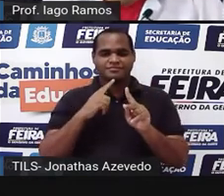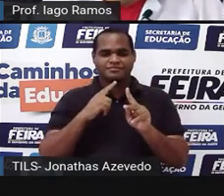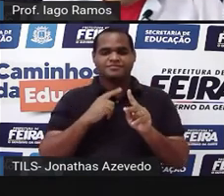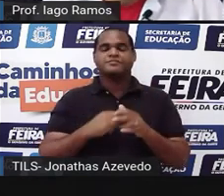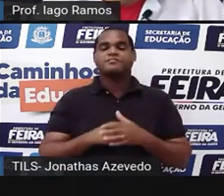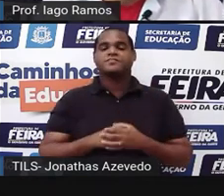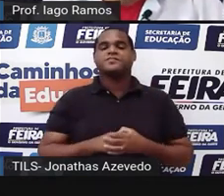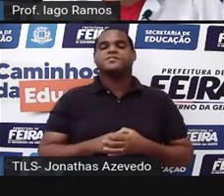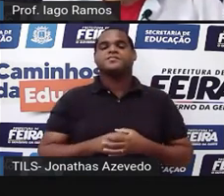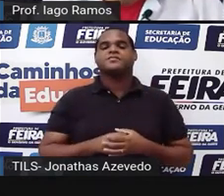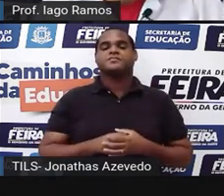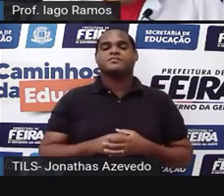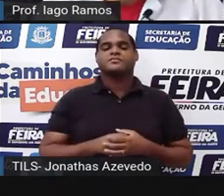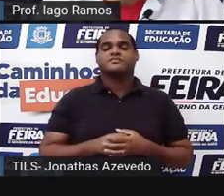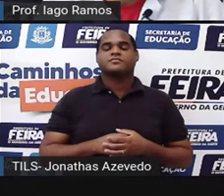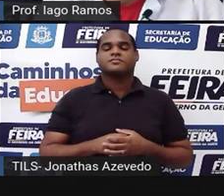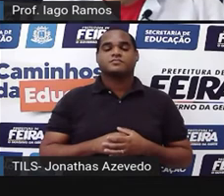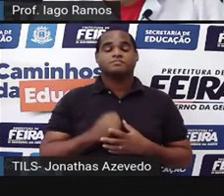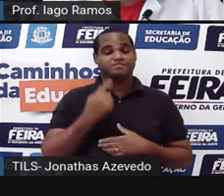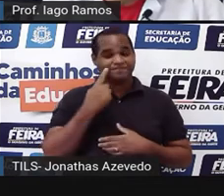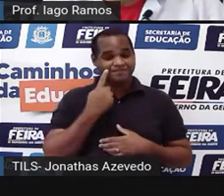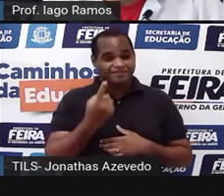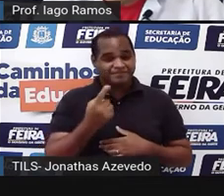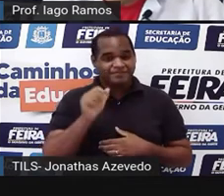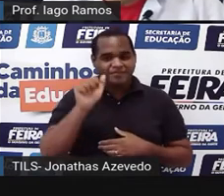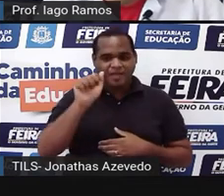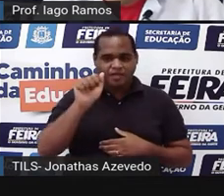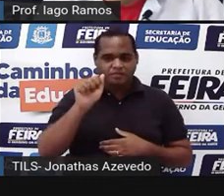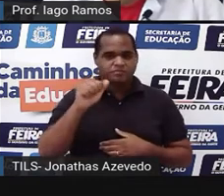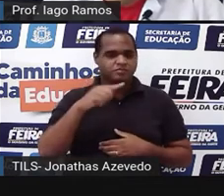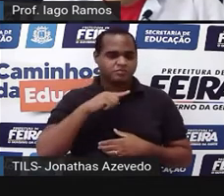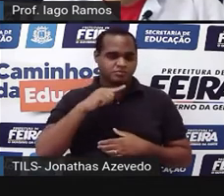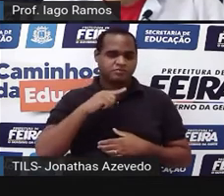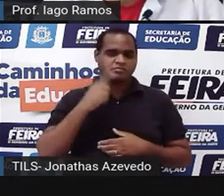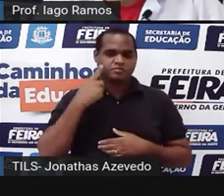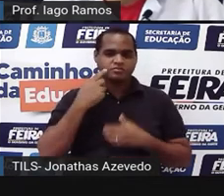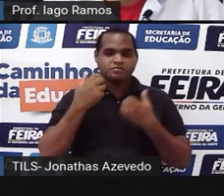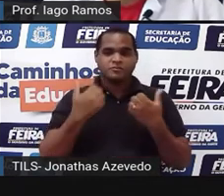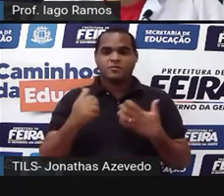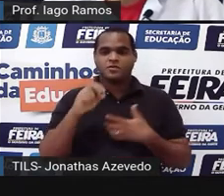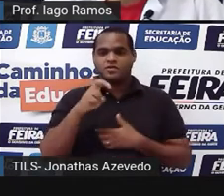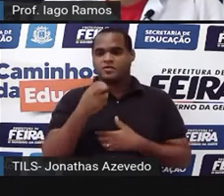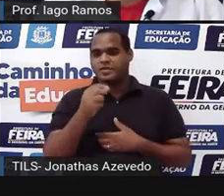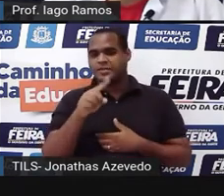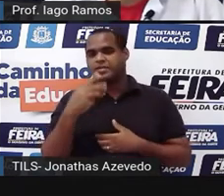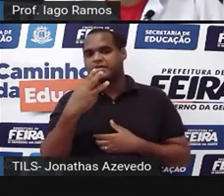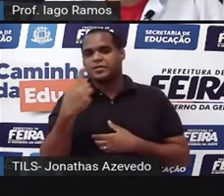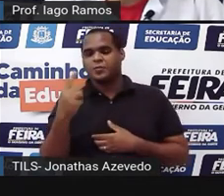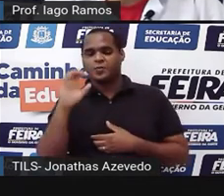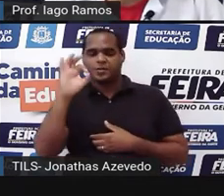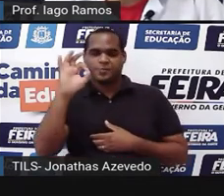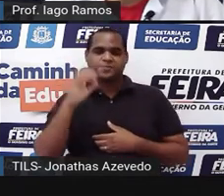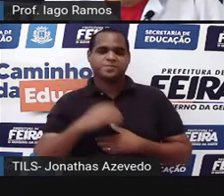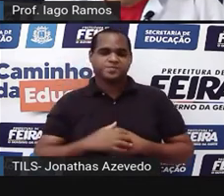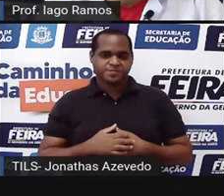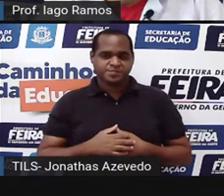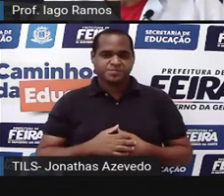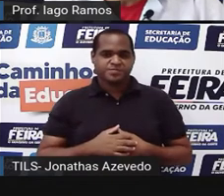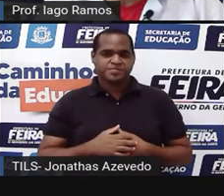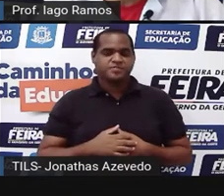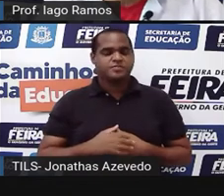aparece formado, né, no vértice A, a medida dele é essa daqui, ó, 56,31